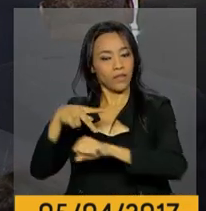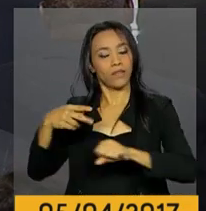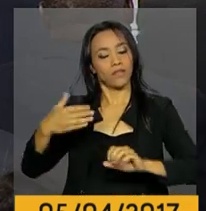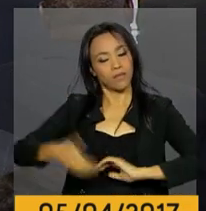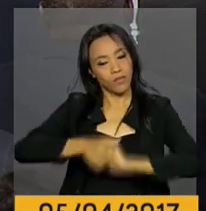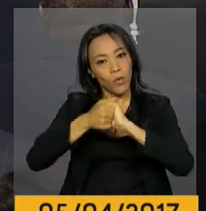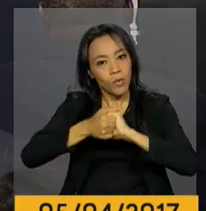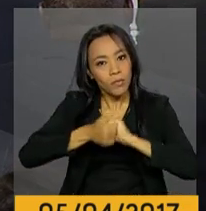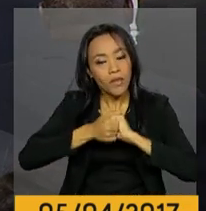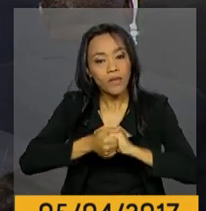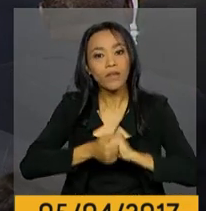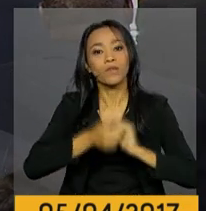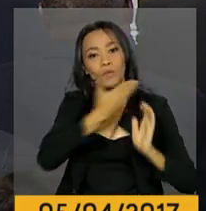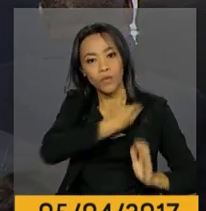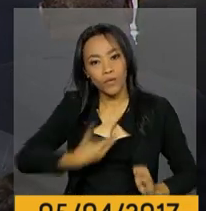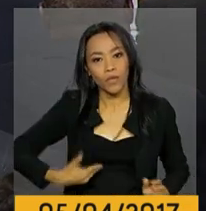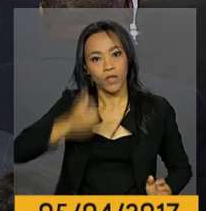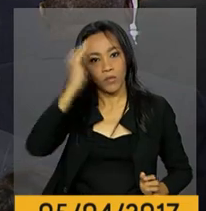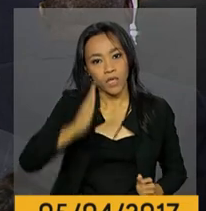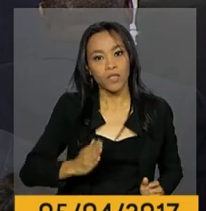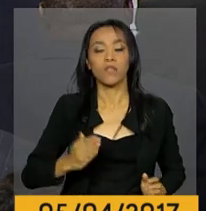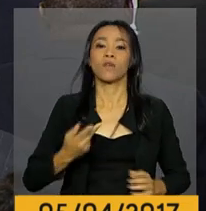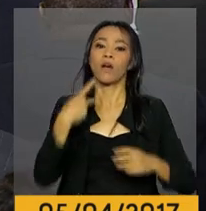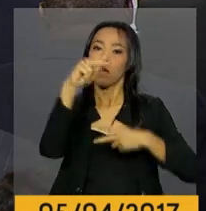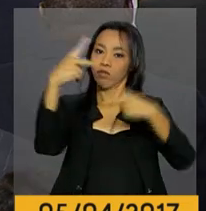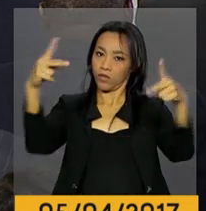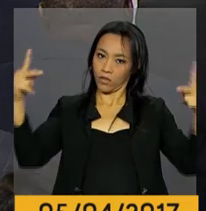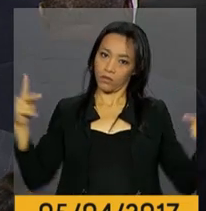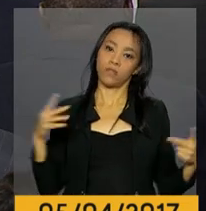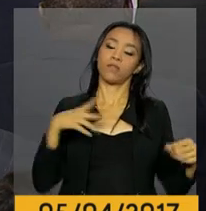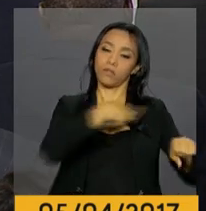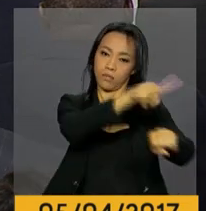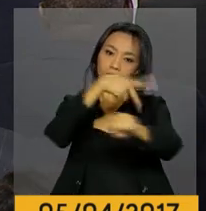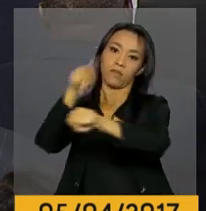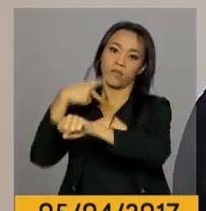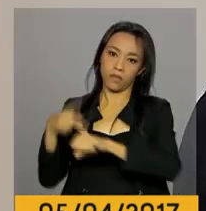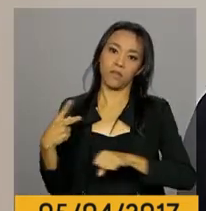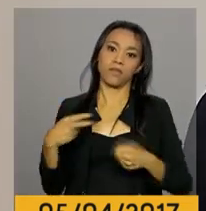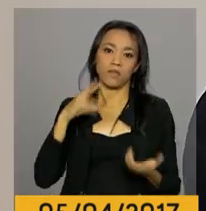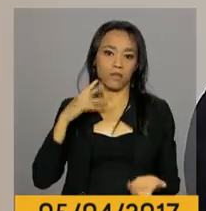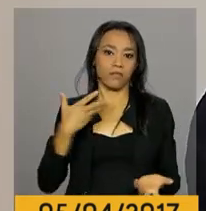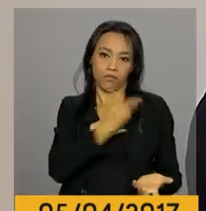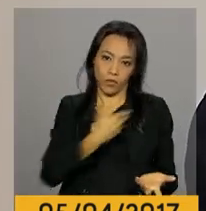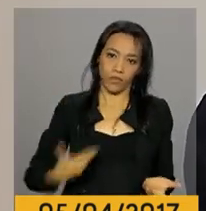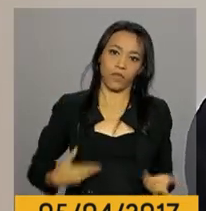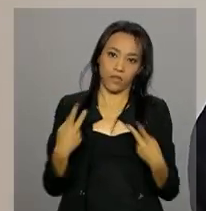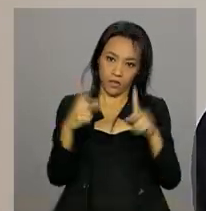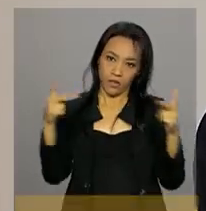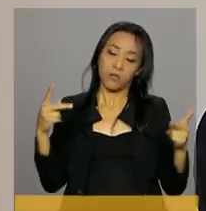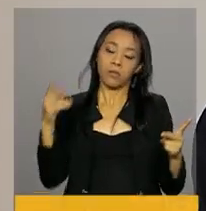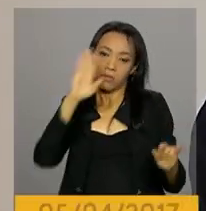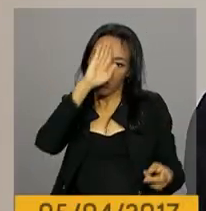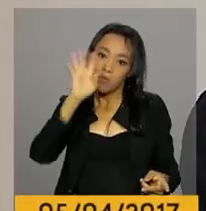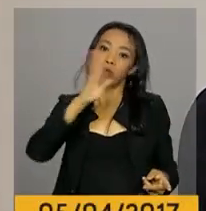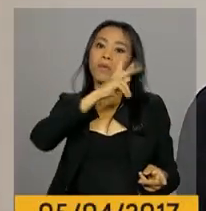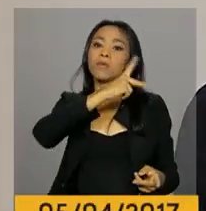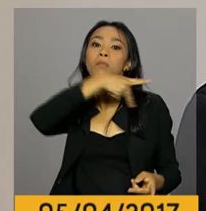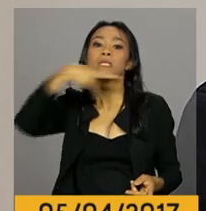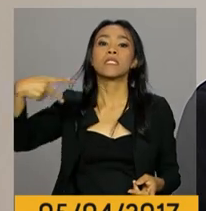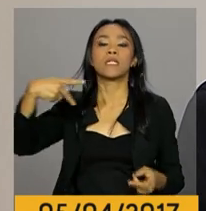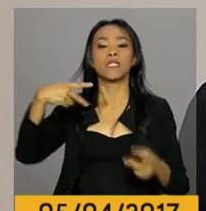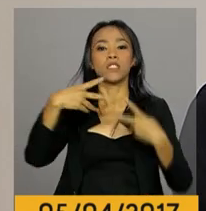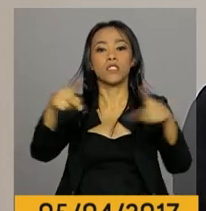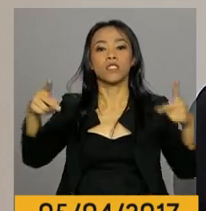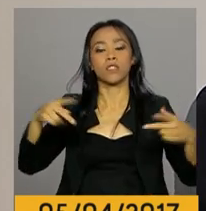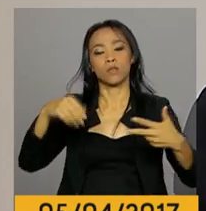cumprimento do governo brasileiro aos governantes dos seus respectivos os países naturalmente aos presidentes eh do